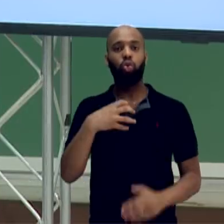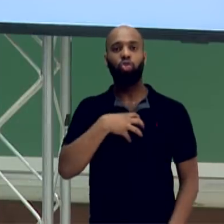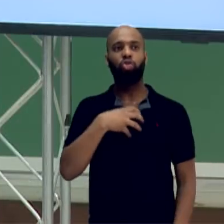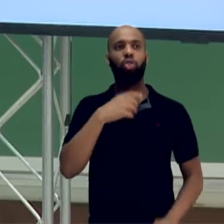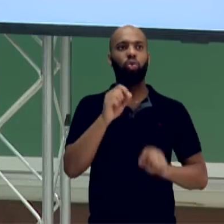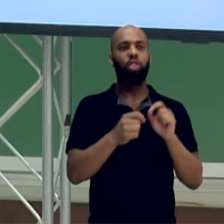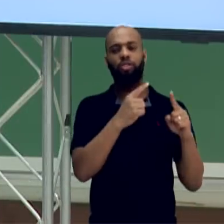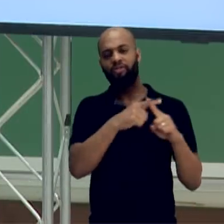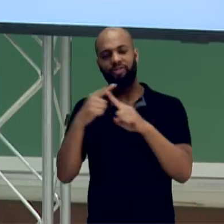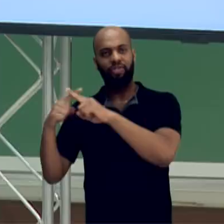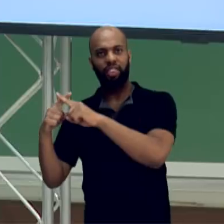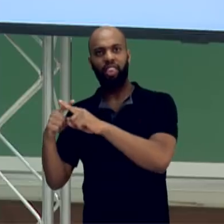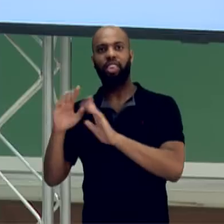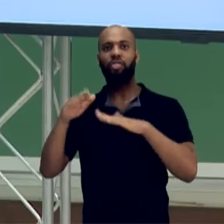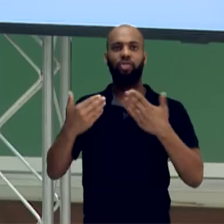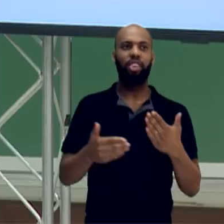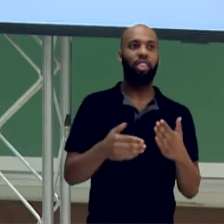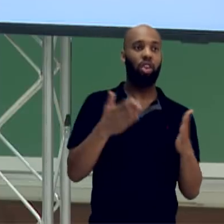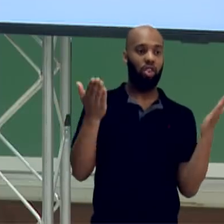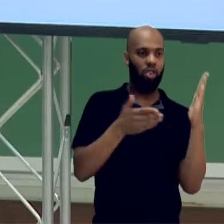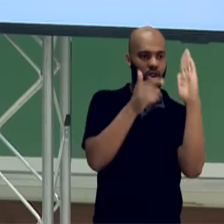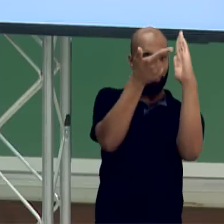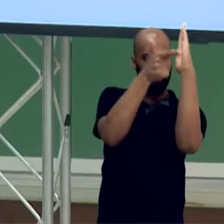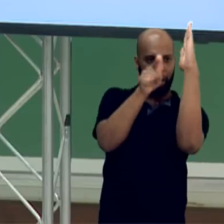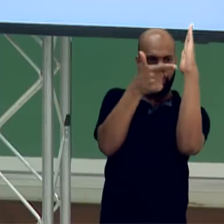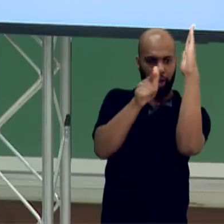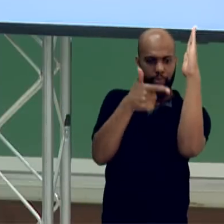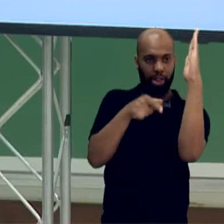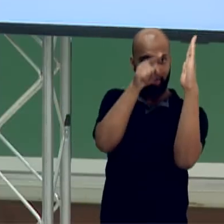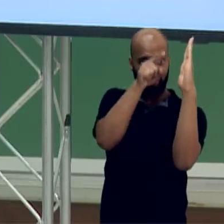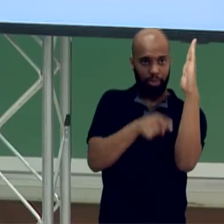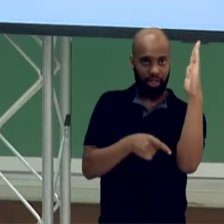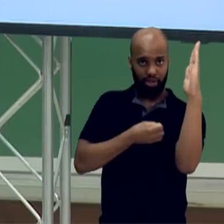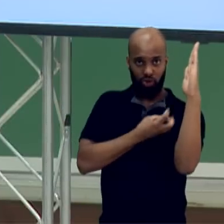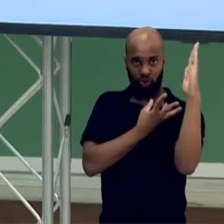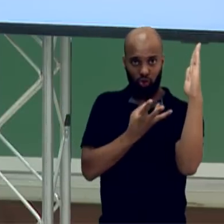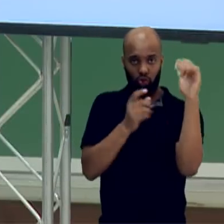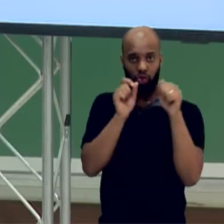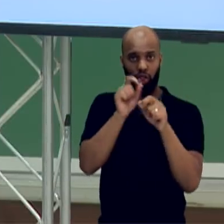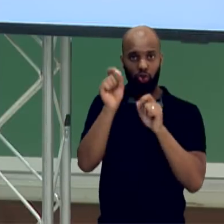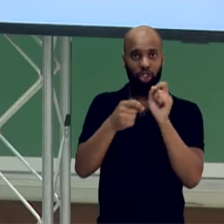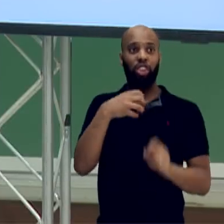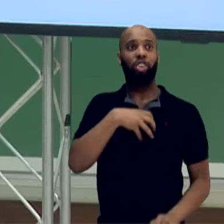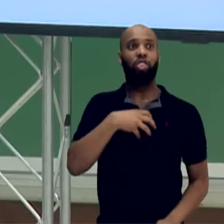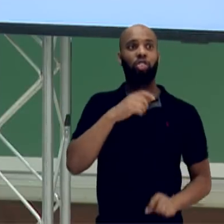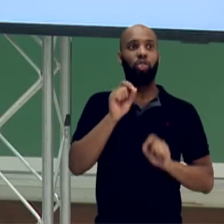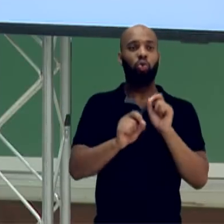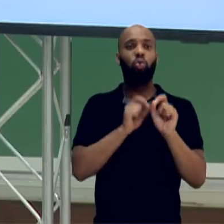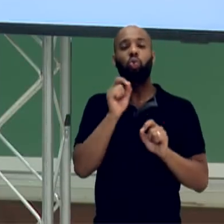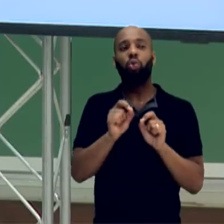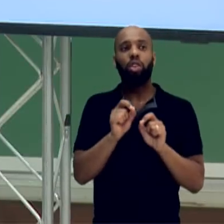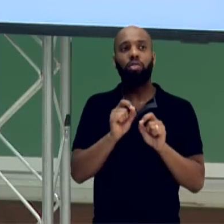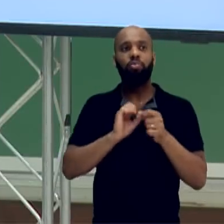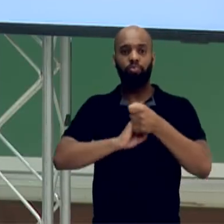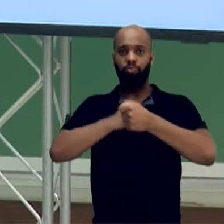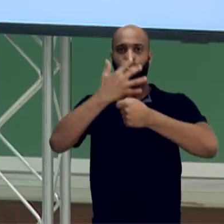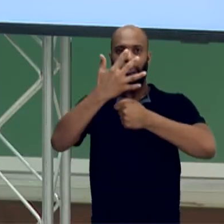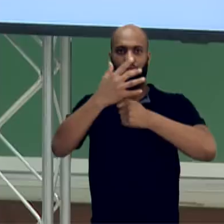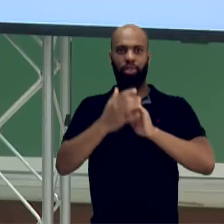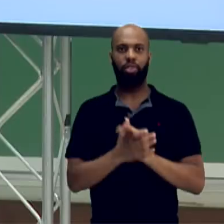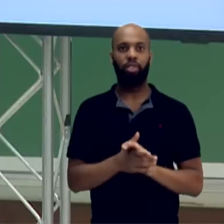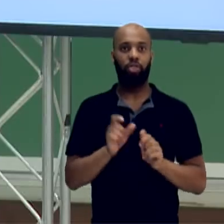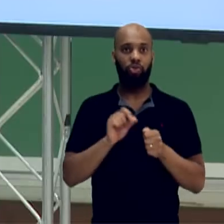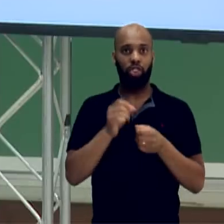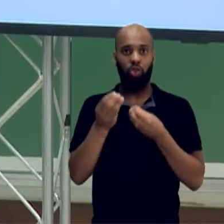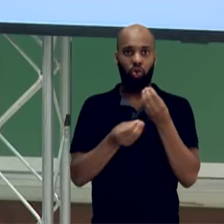produto. Todos os divisores agora, eu vou colocar na forma de produto. 2 vezes se repetiram, então ele vai ganhar um